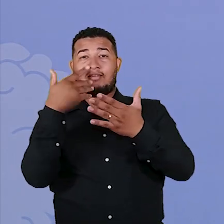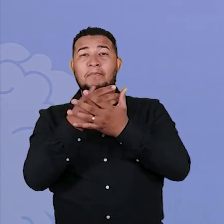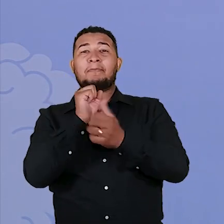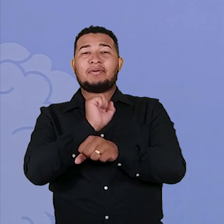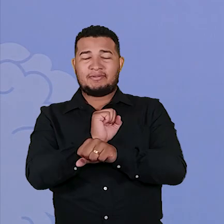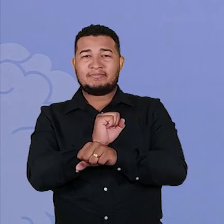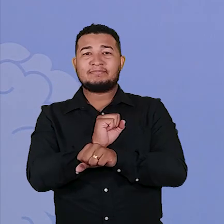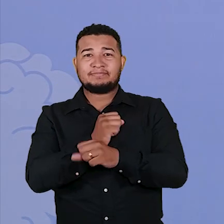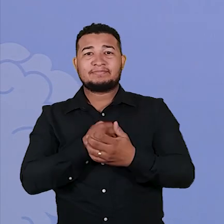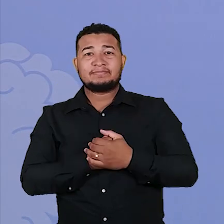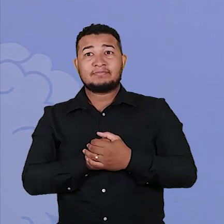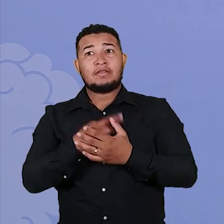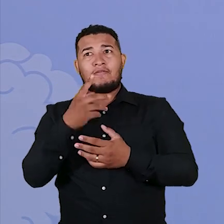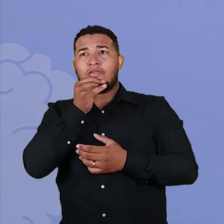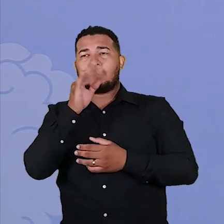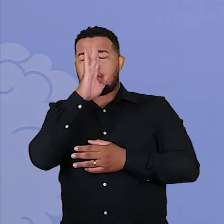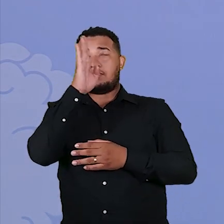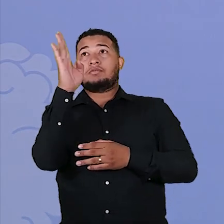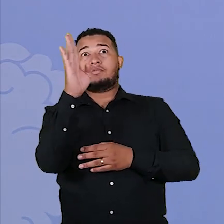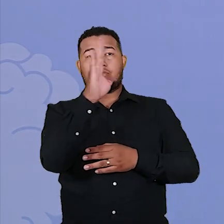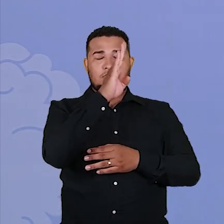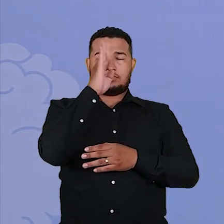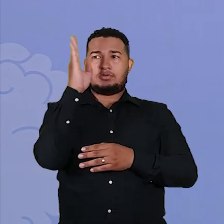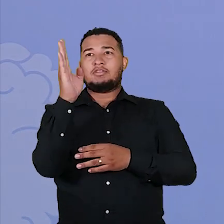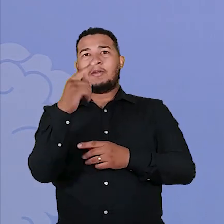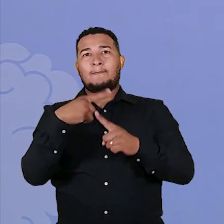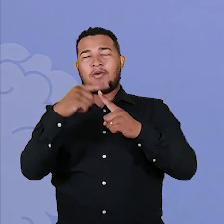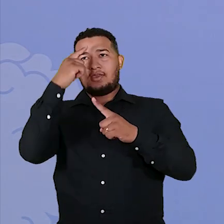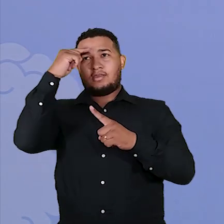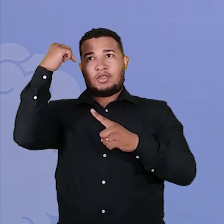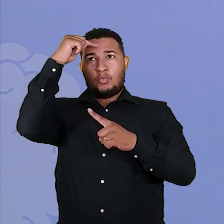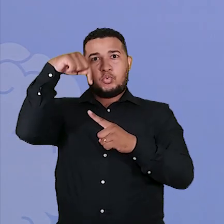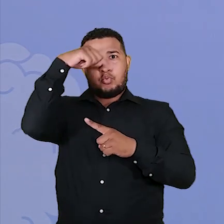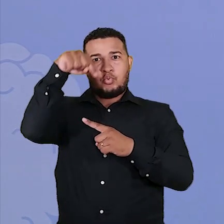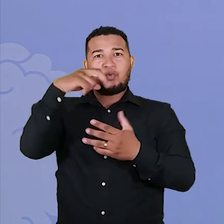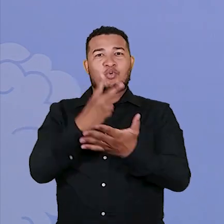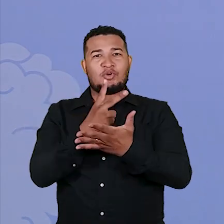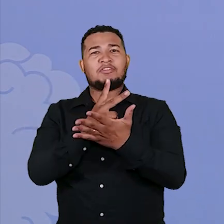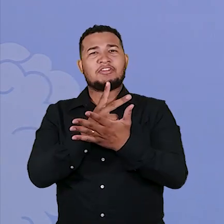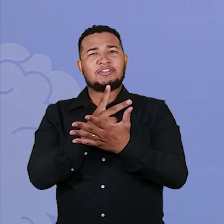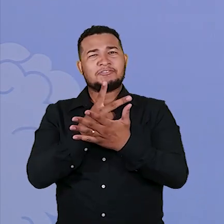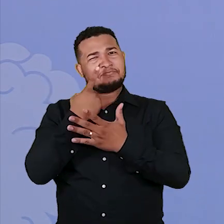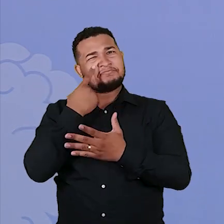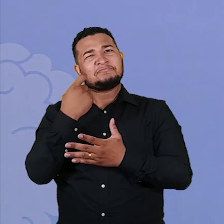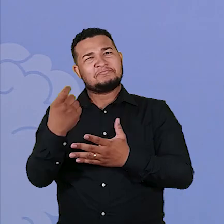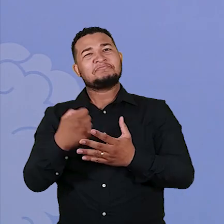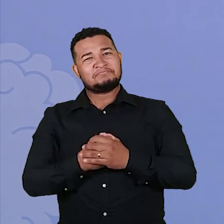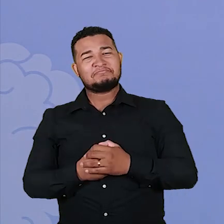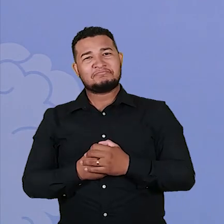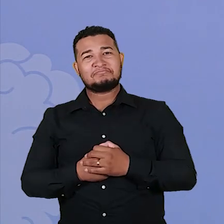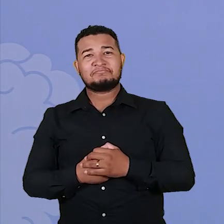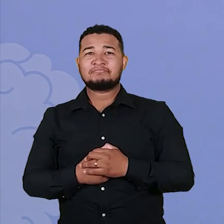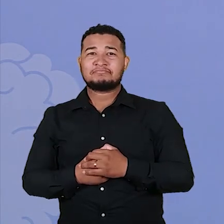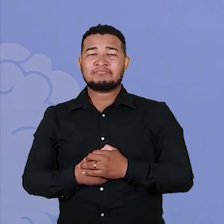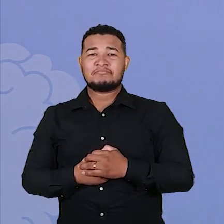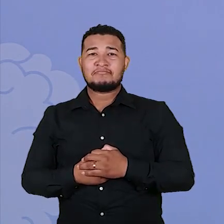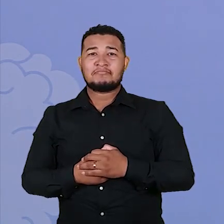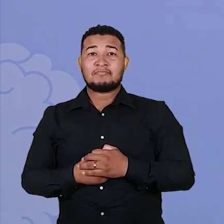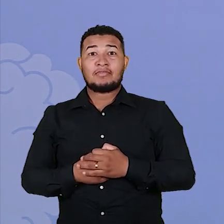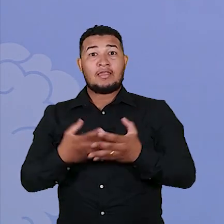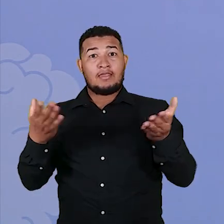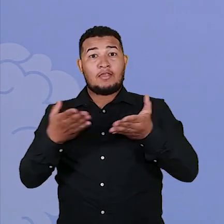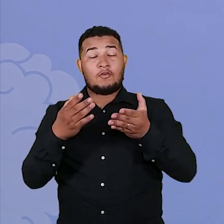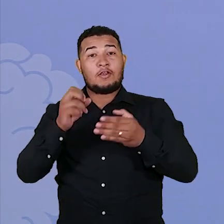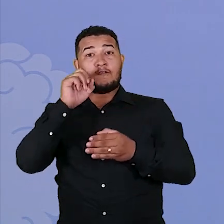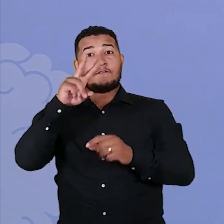tá então você fica tanto porque seria que tu tá gerando interessante né agora